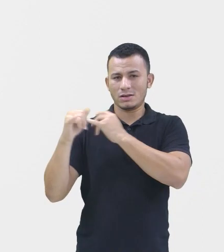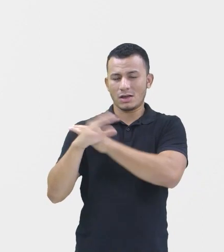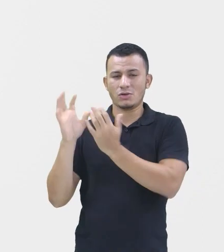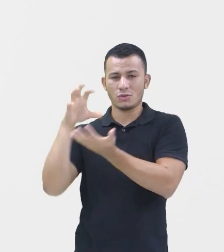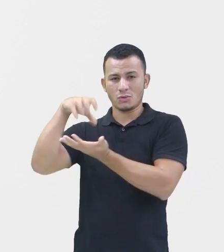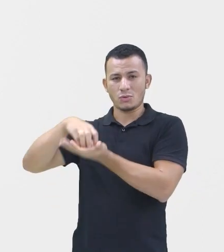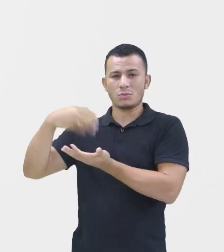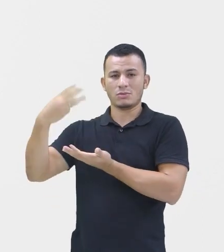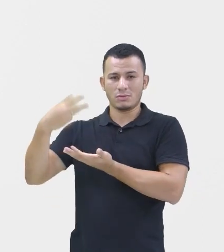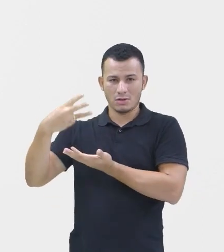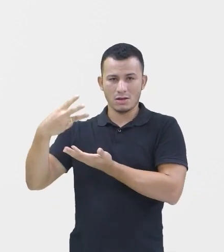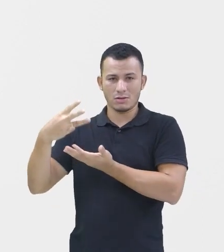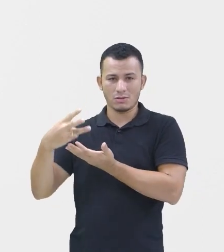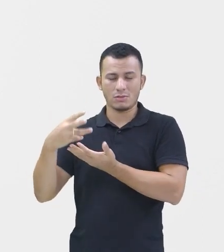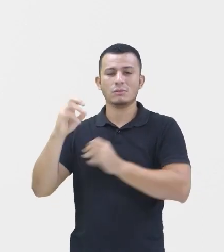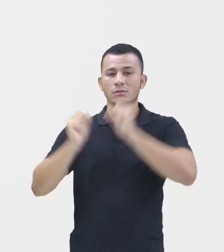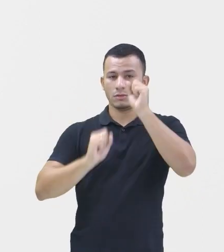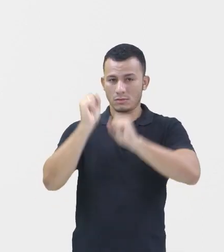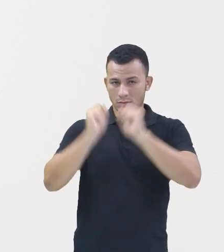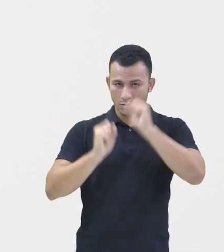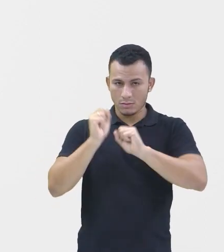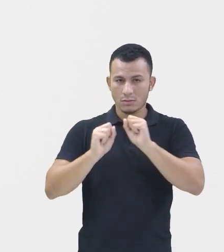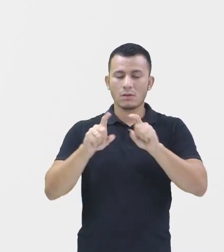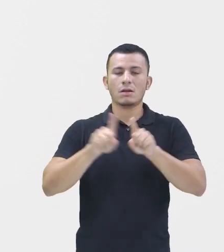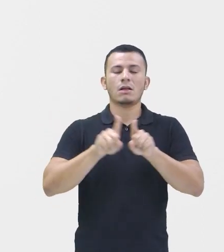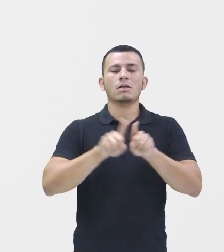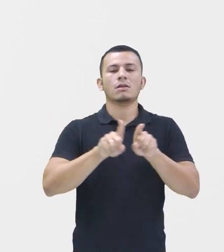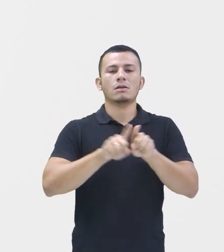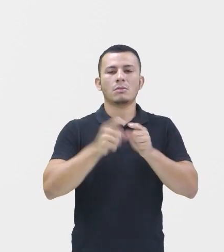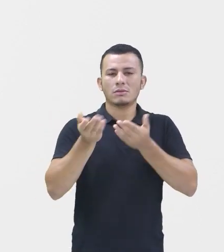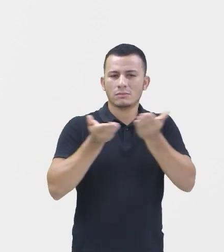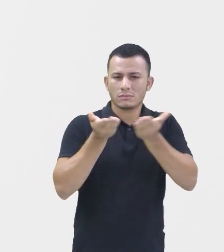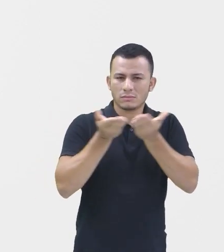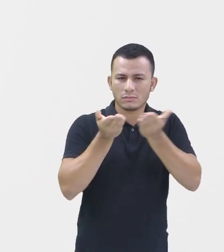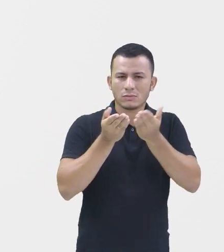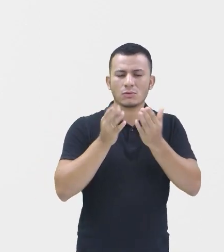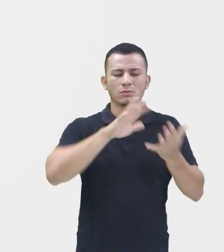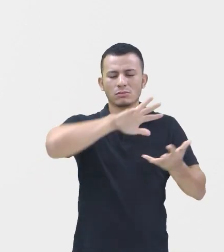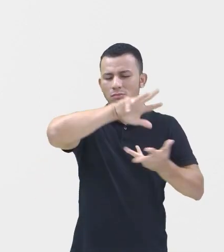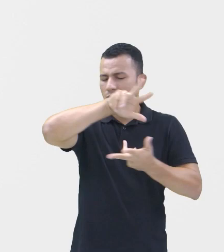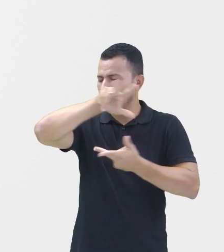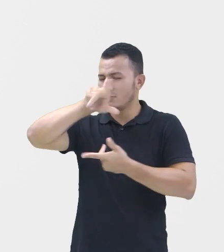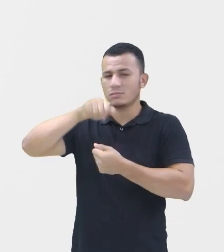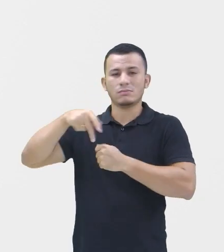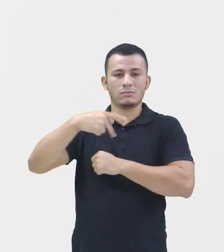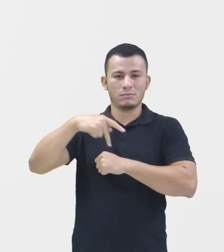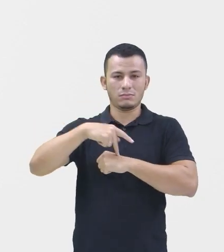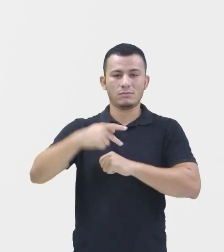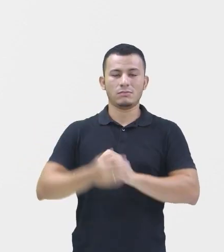terciária, pelo polo de serviços e negócios para o país.